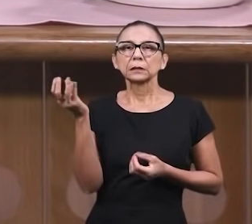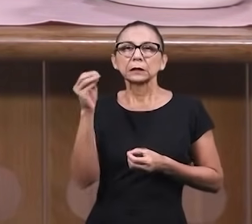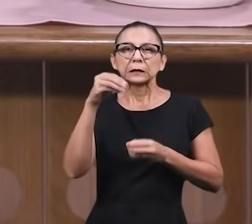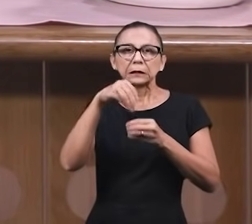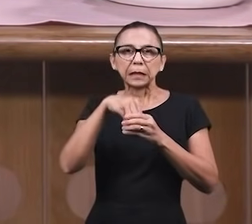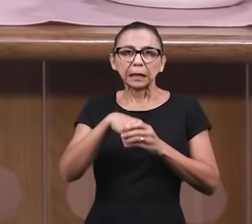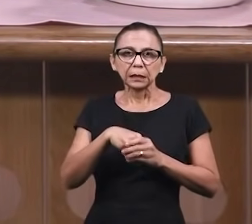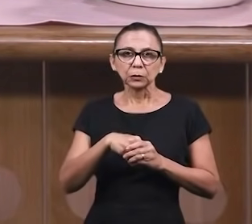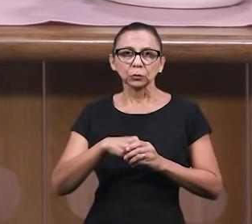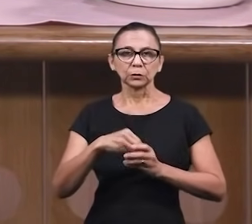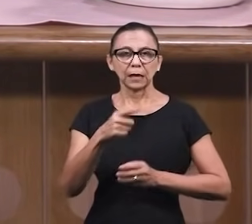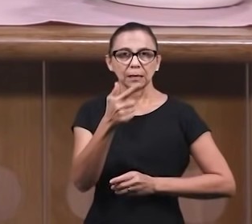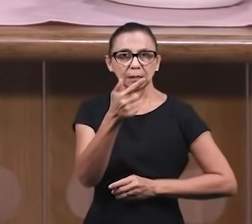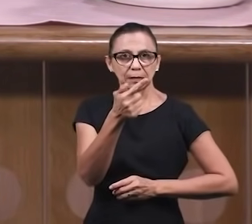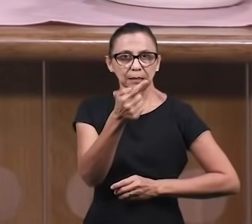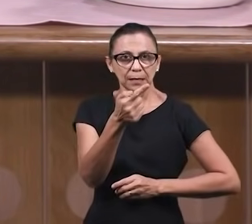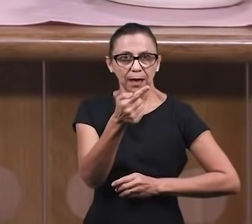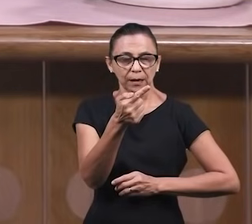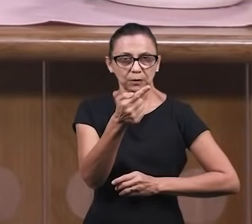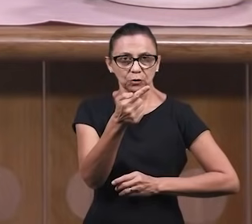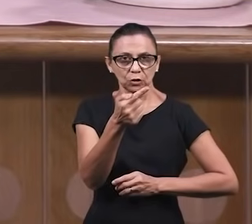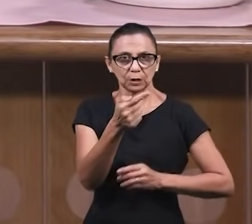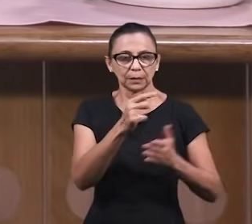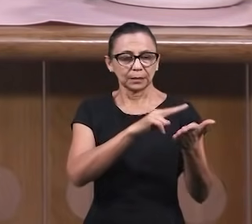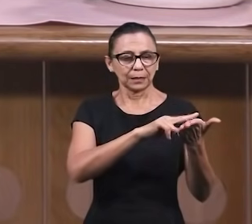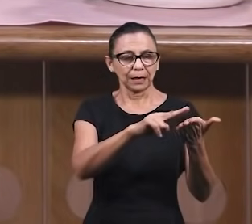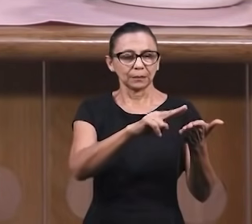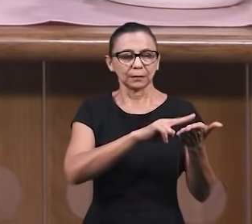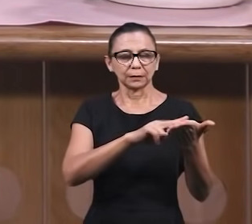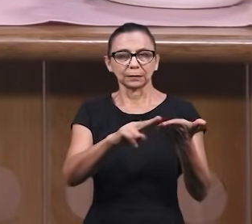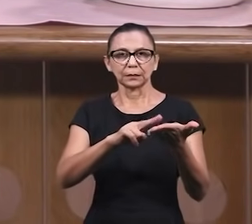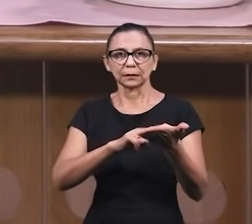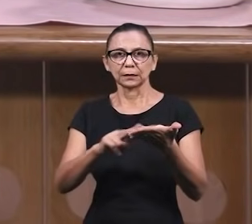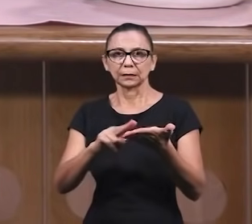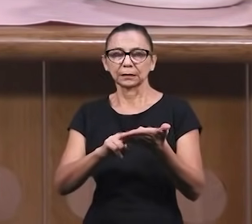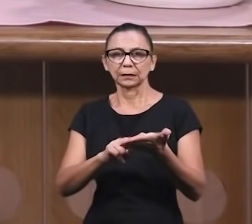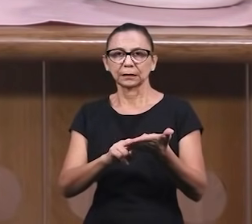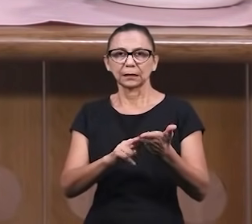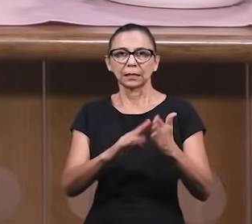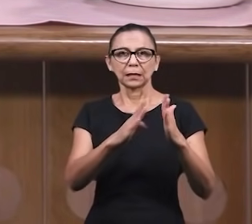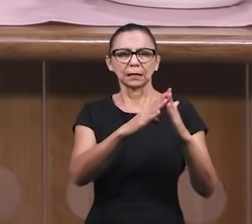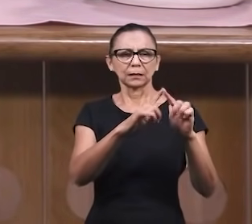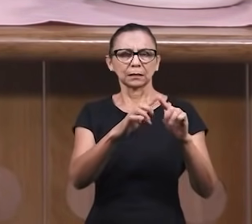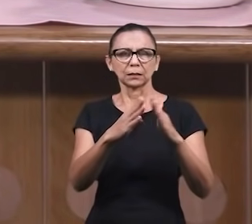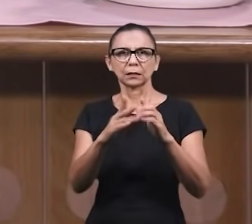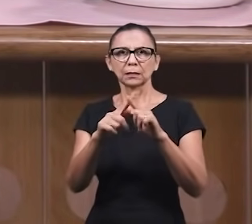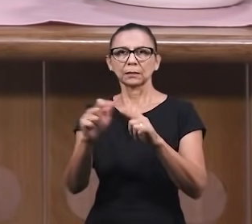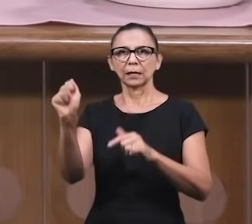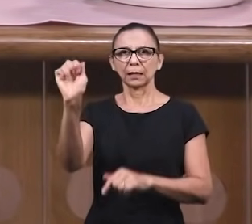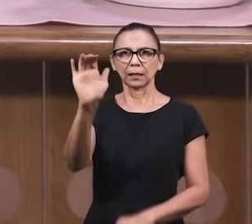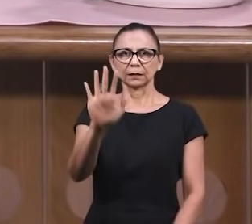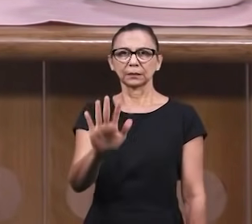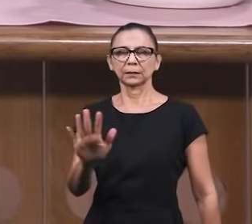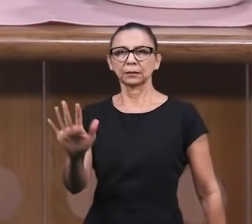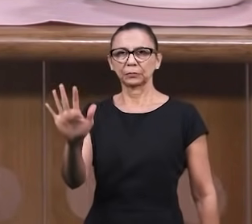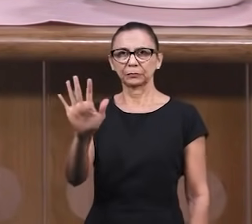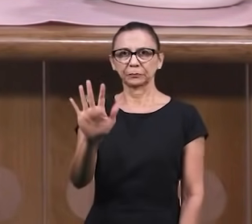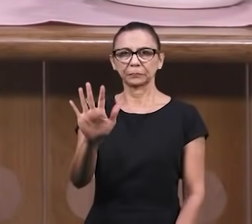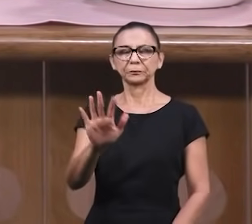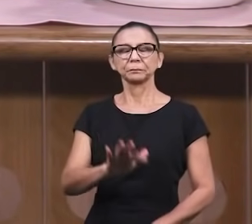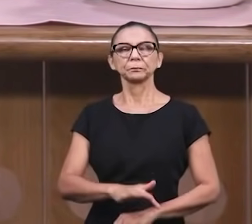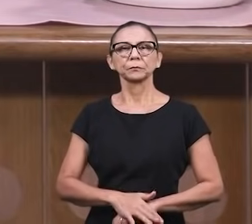daquelas sete cartas às igrejas da Ásia. As sete cartas às igrejas da